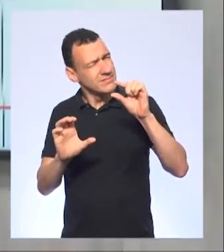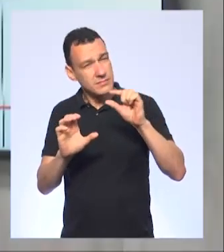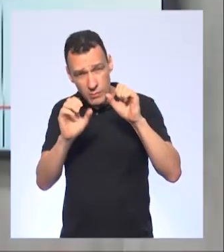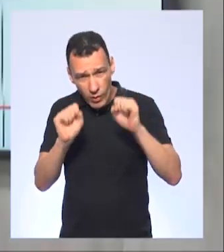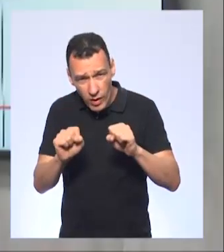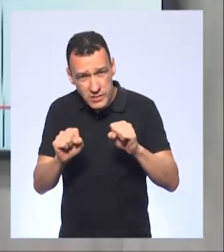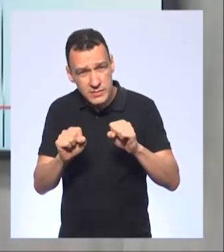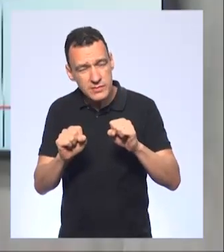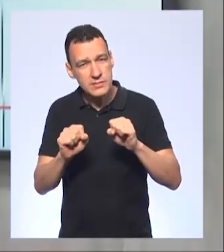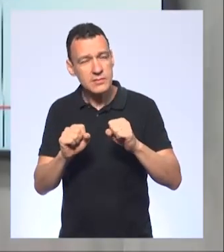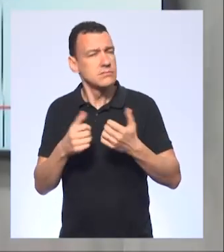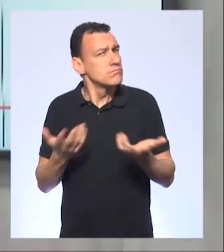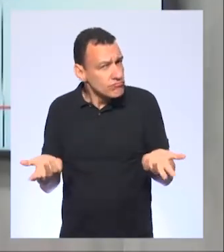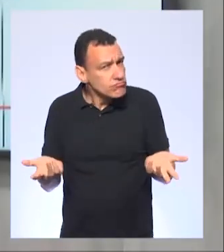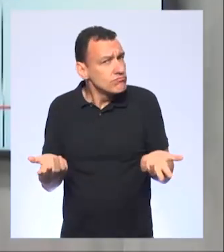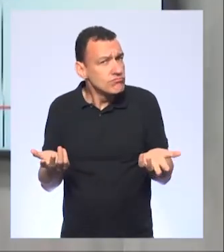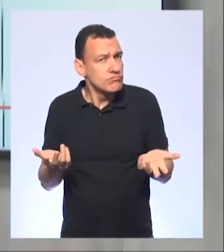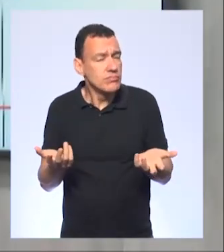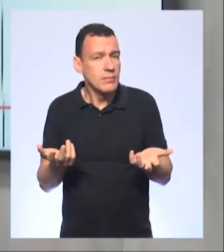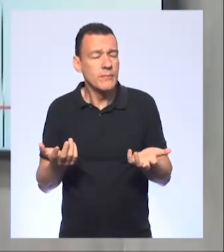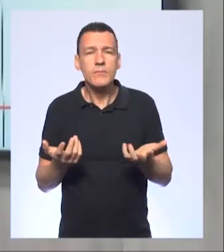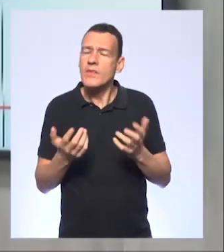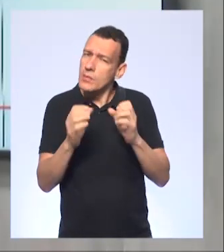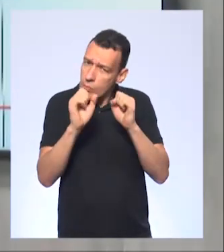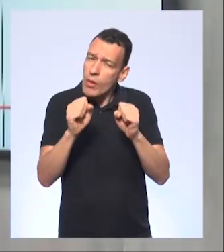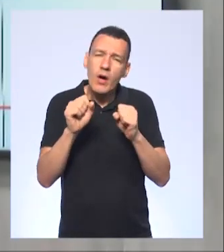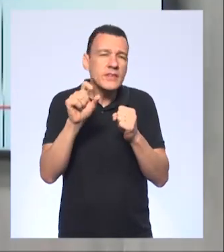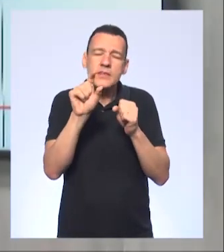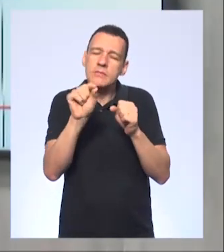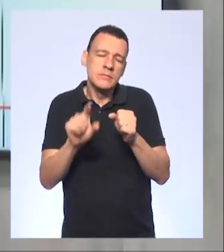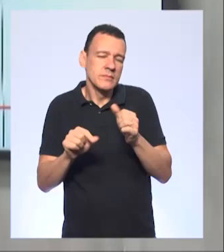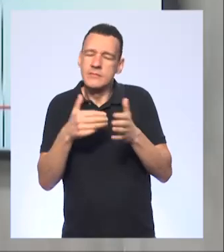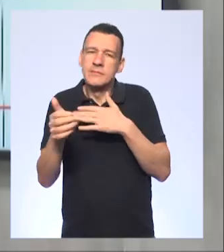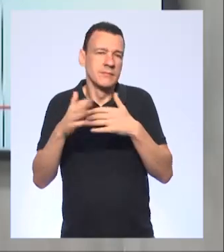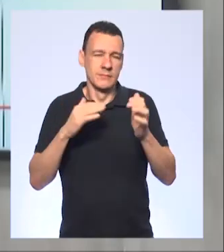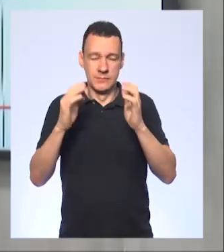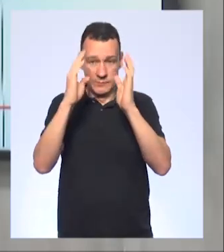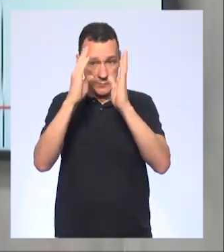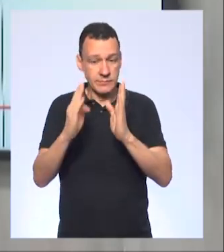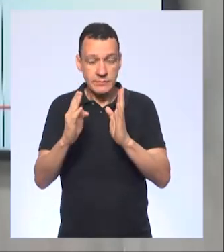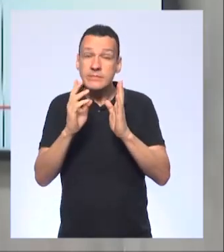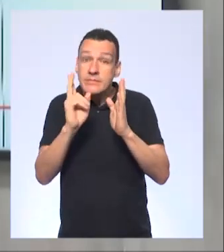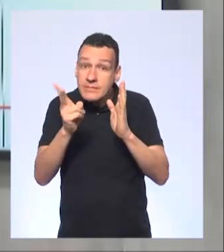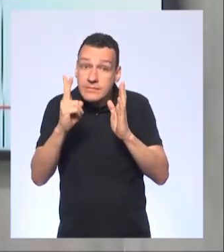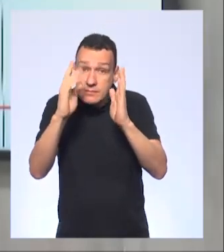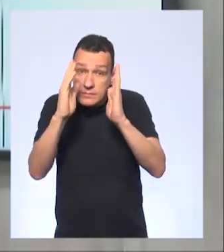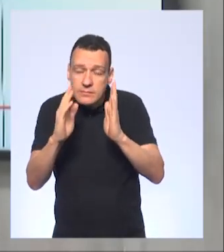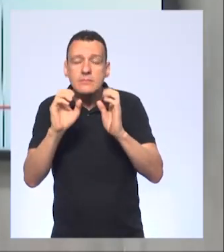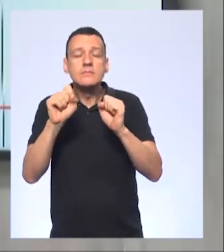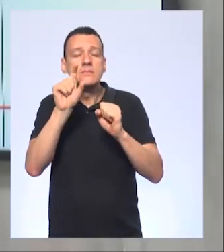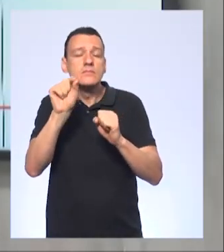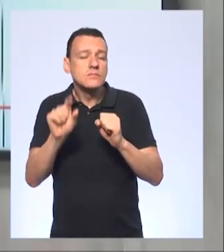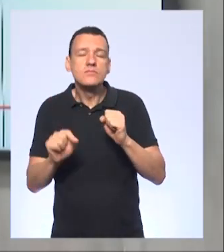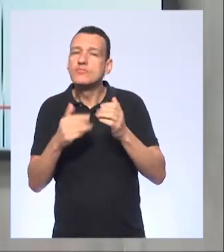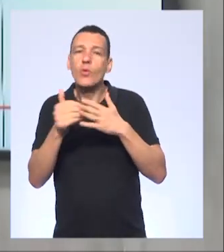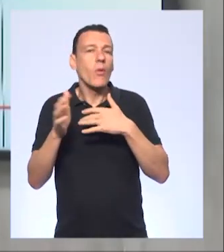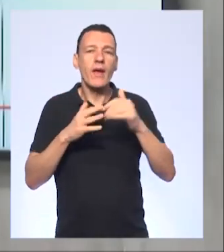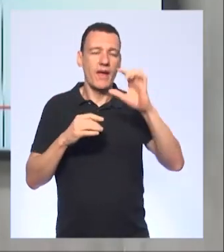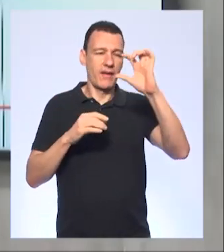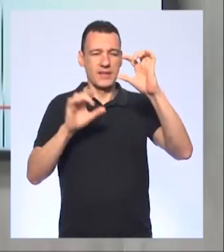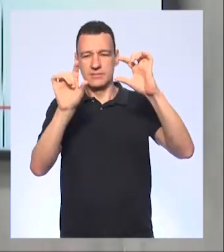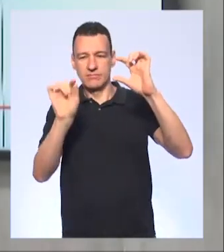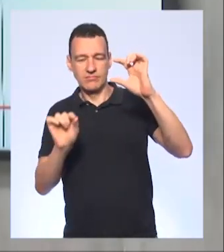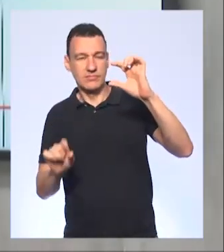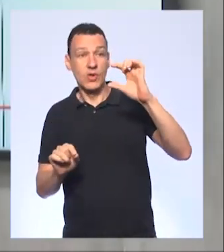você pode escolher dois segmentos quaisquer na mesma transversal. Escolhe. Eu fiz assim, ó, o pedacinho